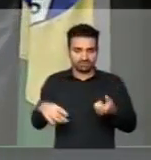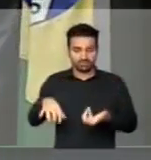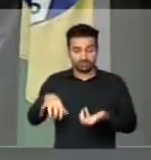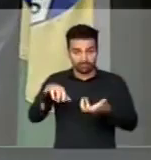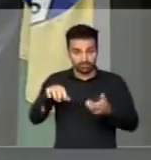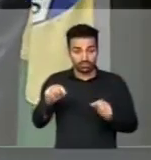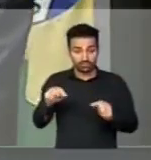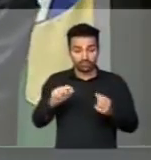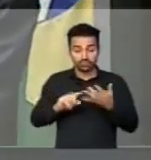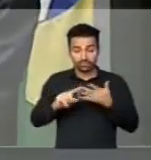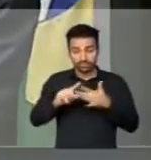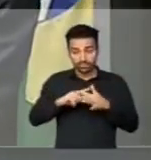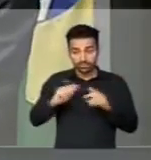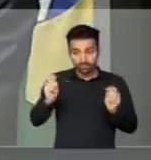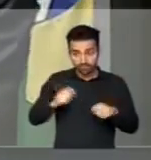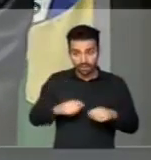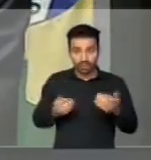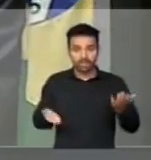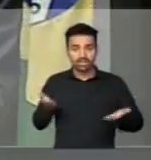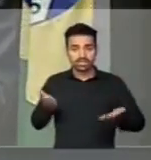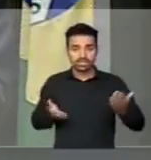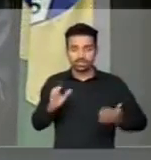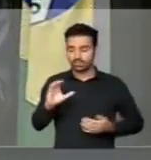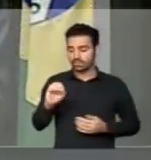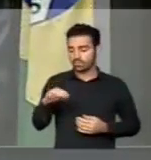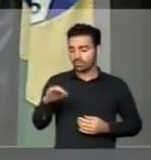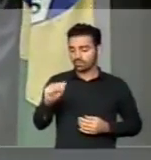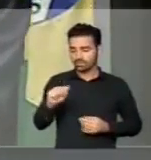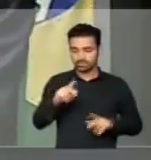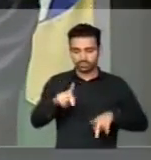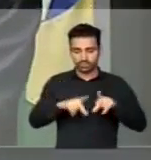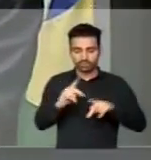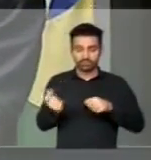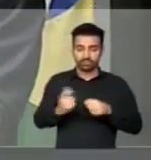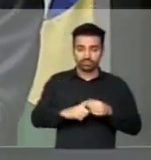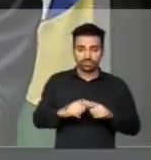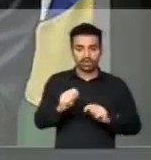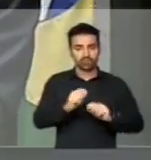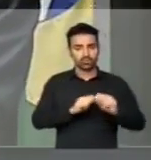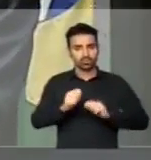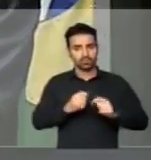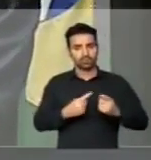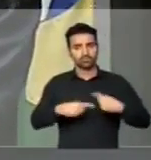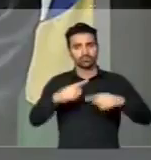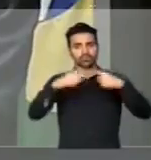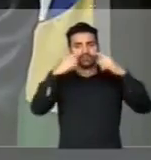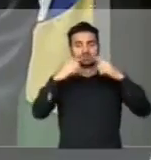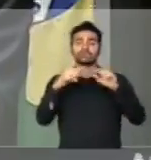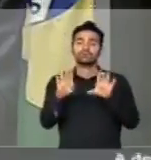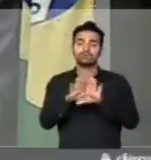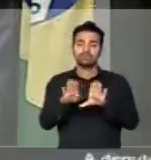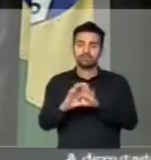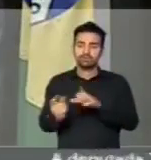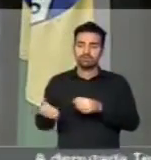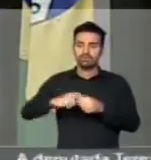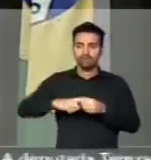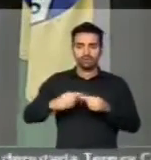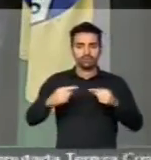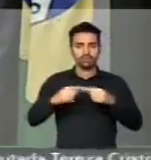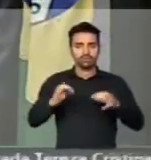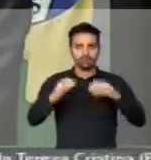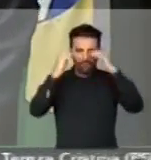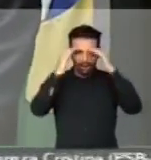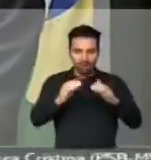de restaurar o equilíbrio das contas públicas, retomar o crescimento econômico, recuperar o primado da ética